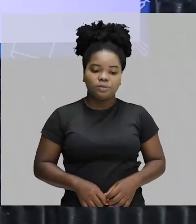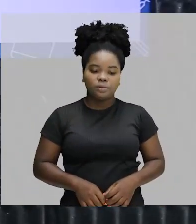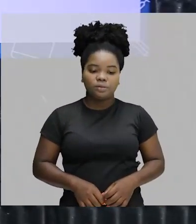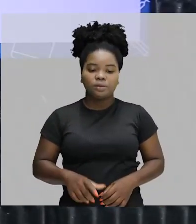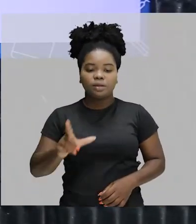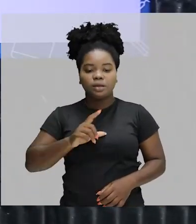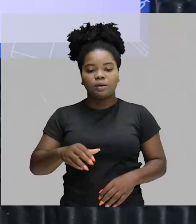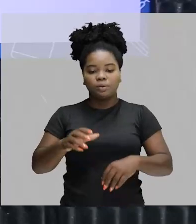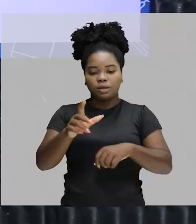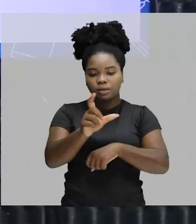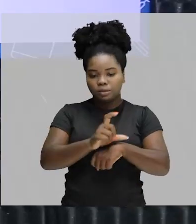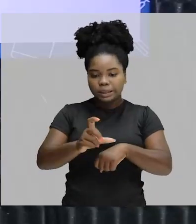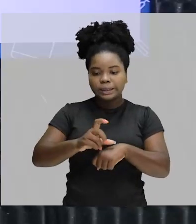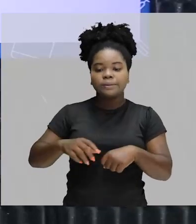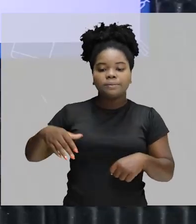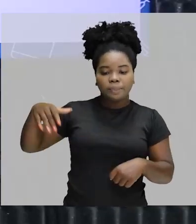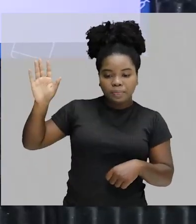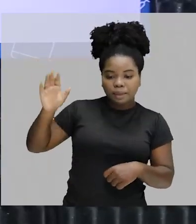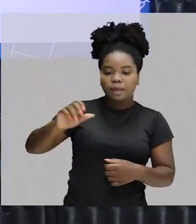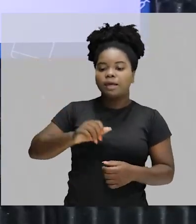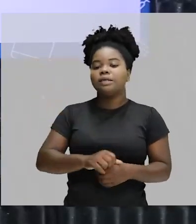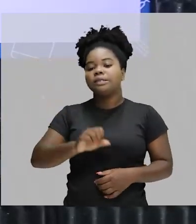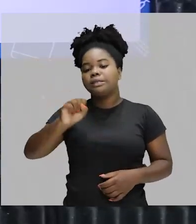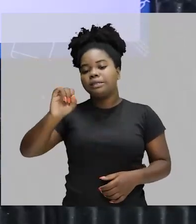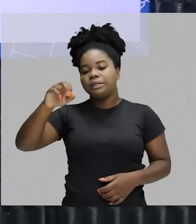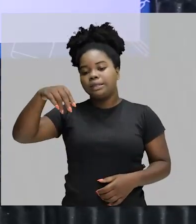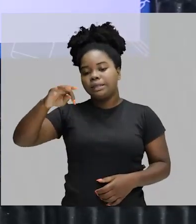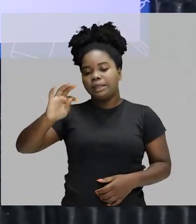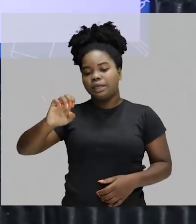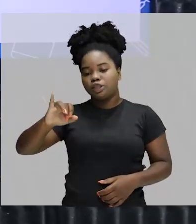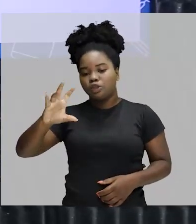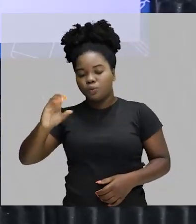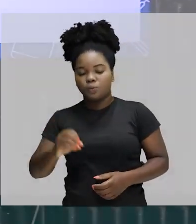que é o superlativo absoluto sintético.